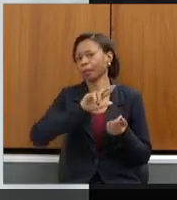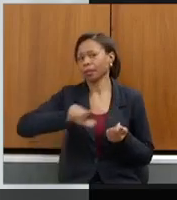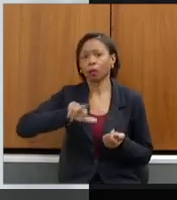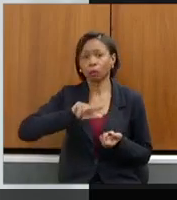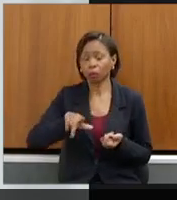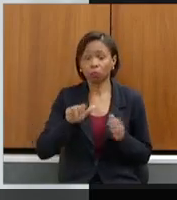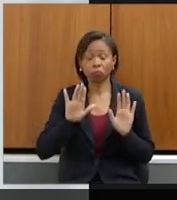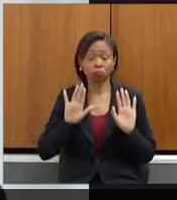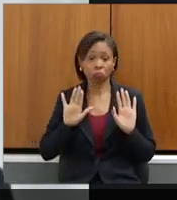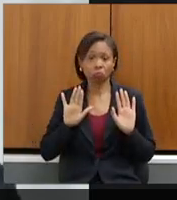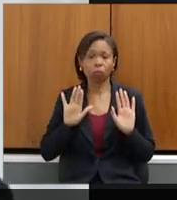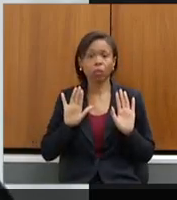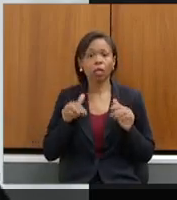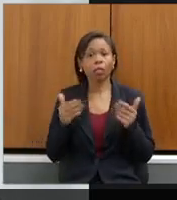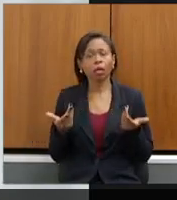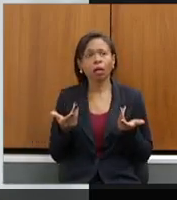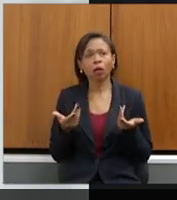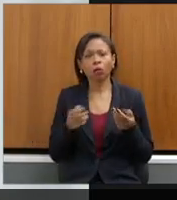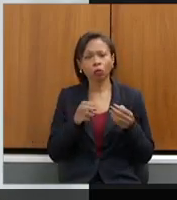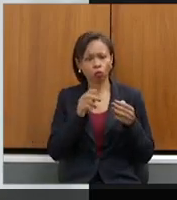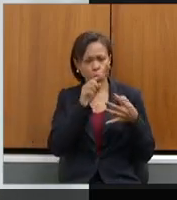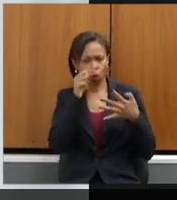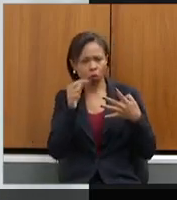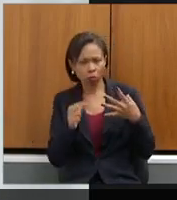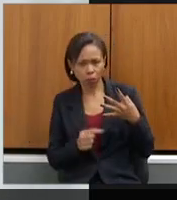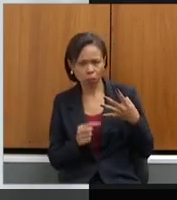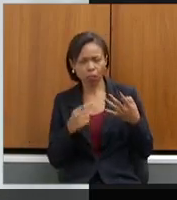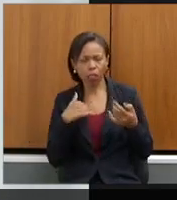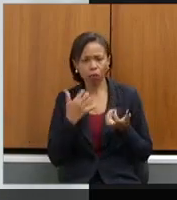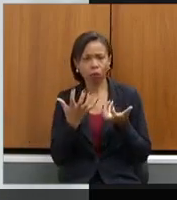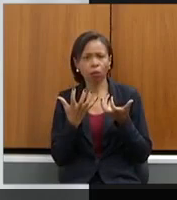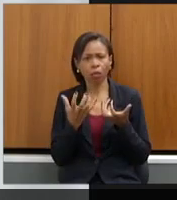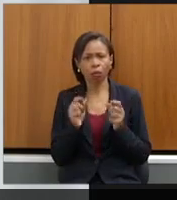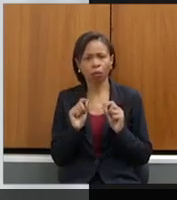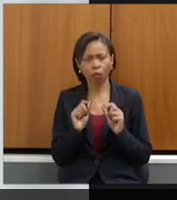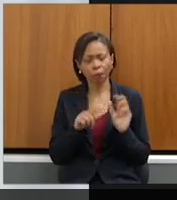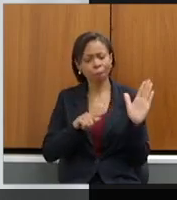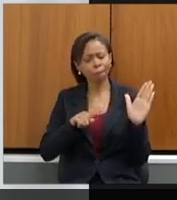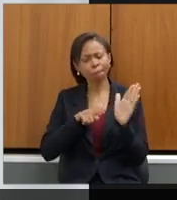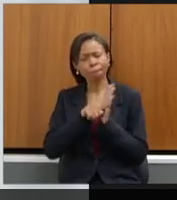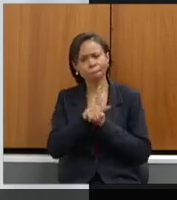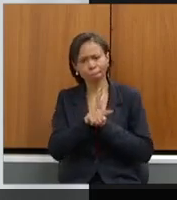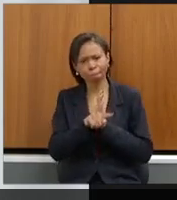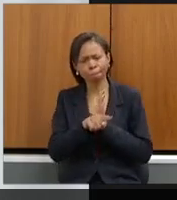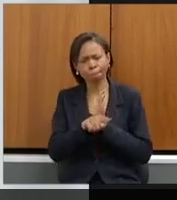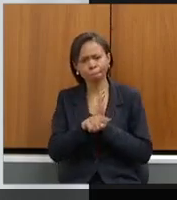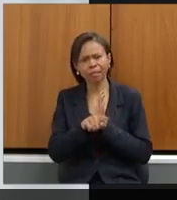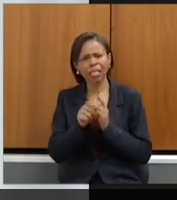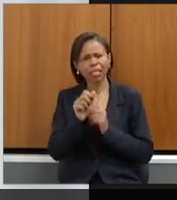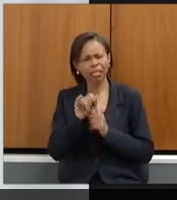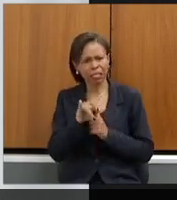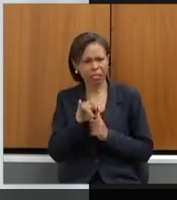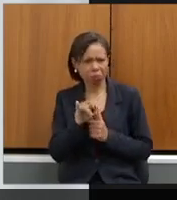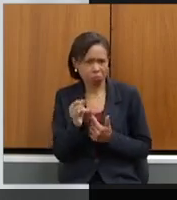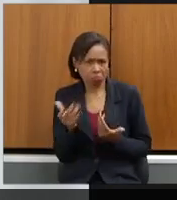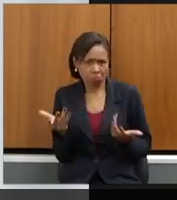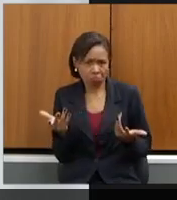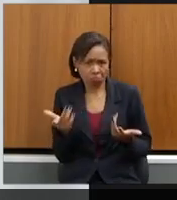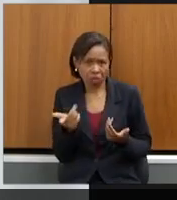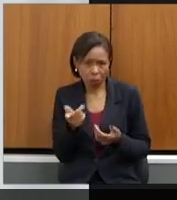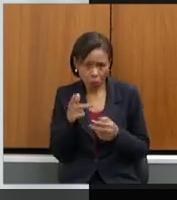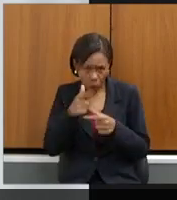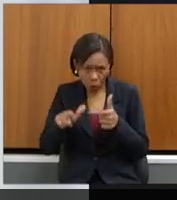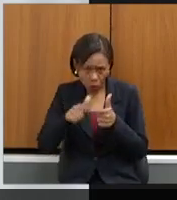nessa linha eu queria fazer a seguinte o as seguintes perguntas a é uma questão também de